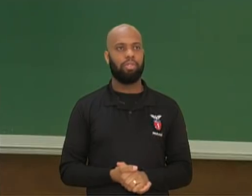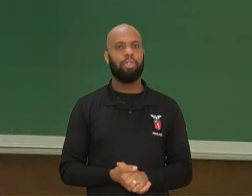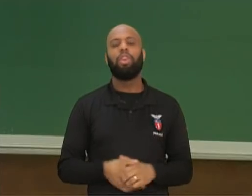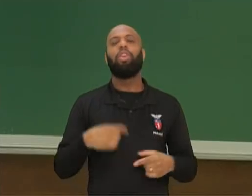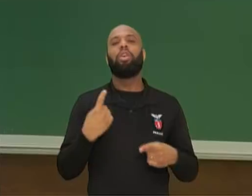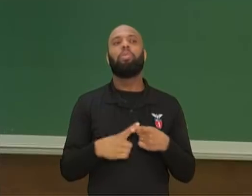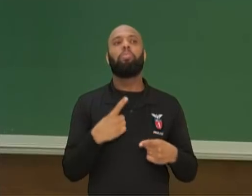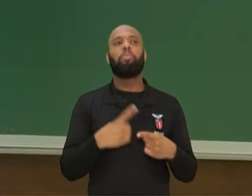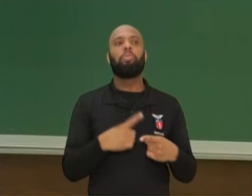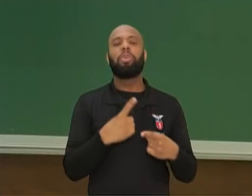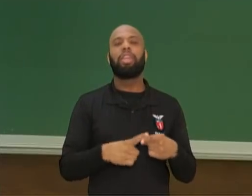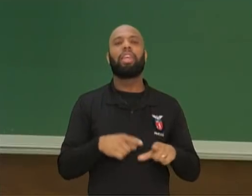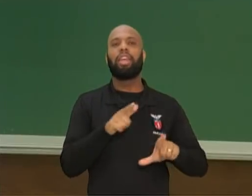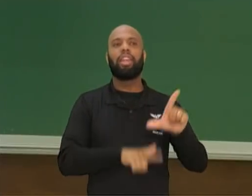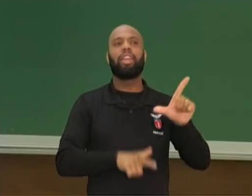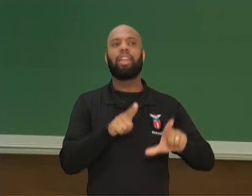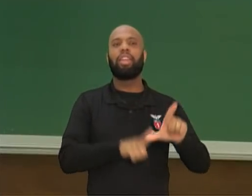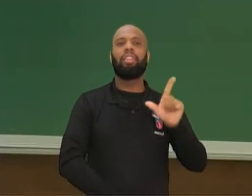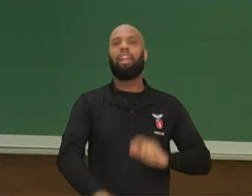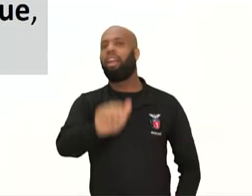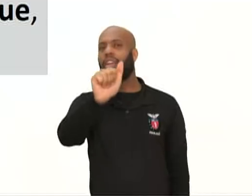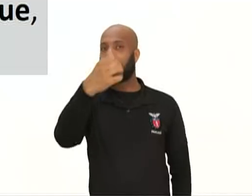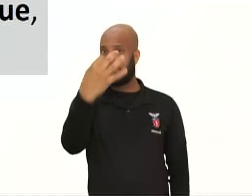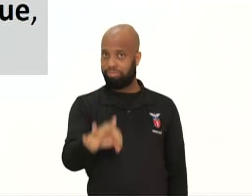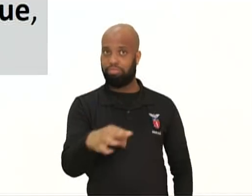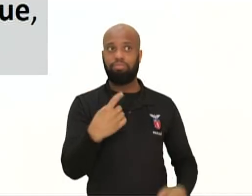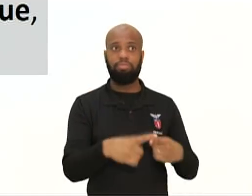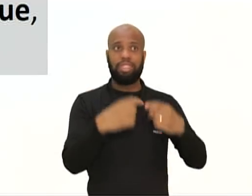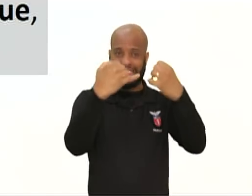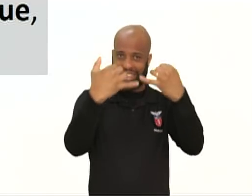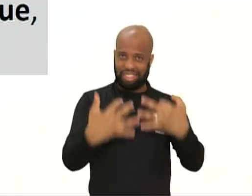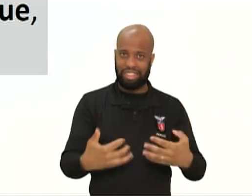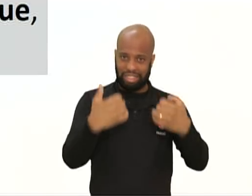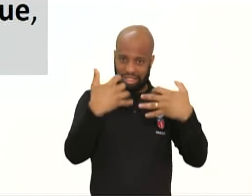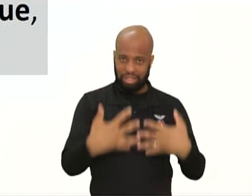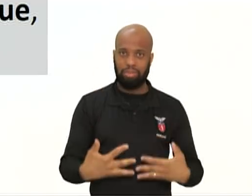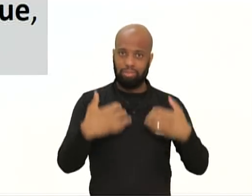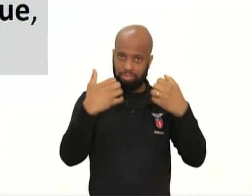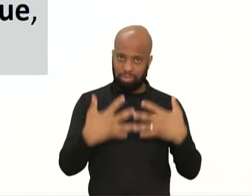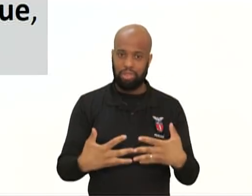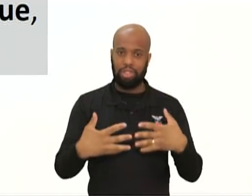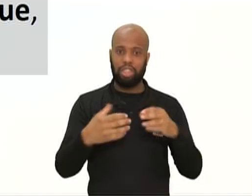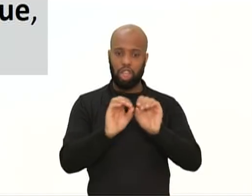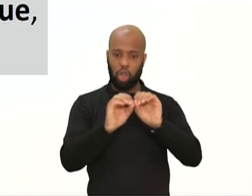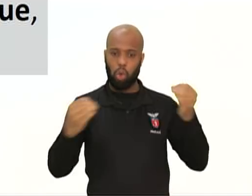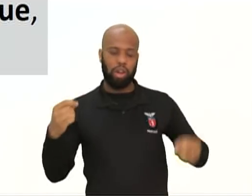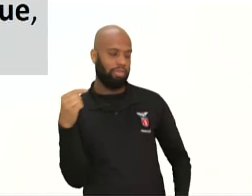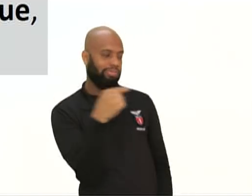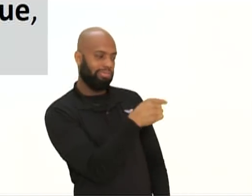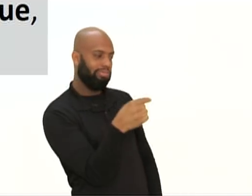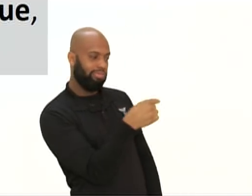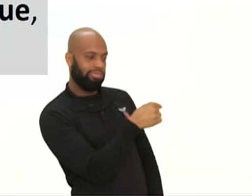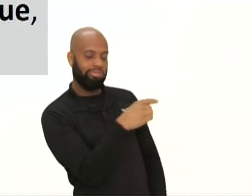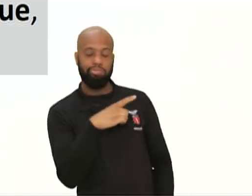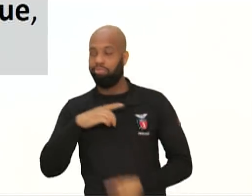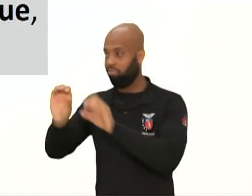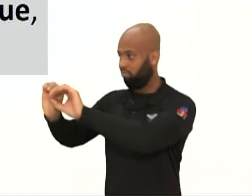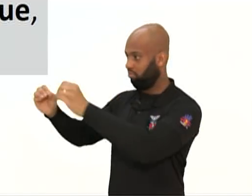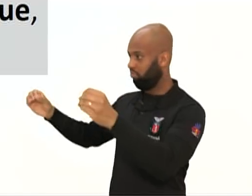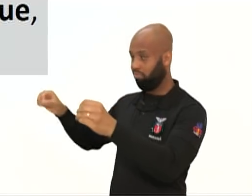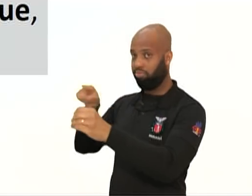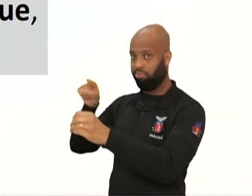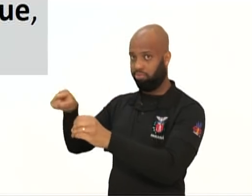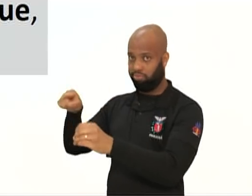Por que é a letra A? Porque ela explica a oração anterior, como eu falei, que é